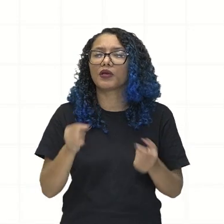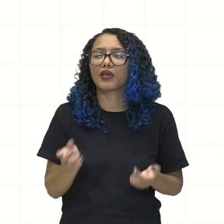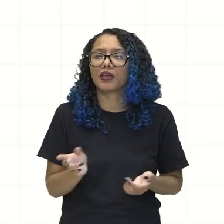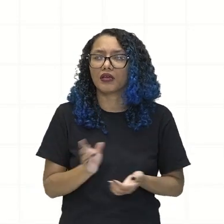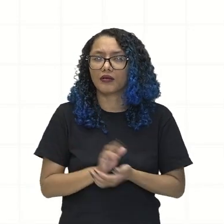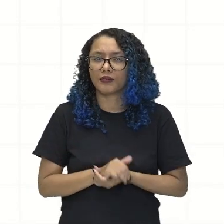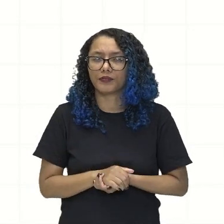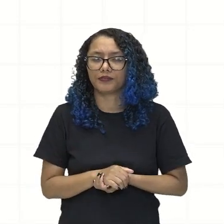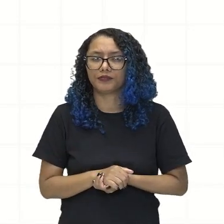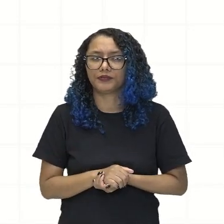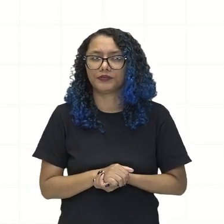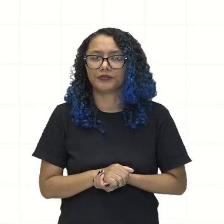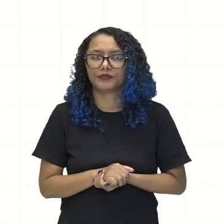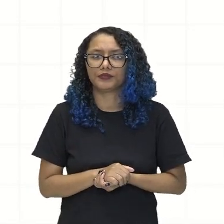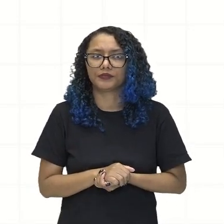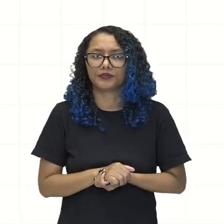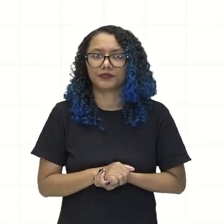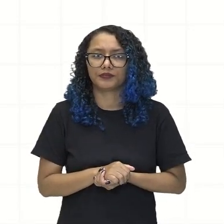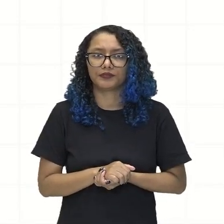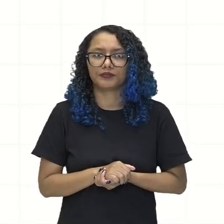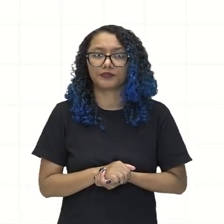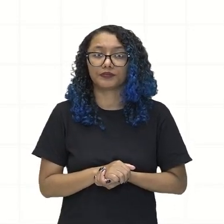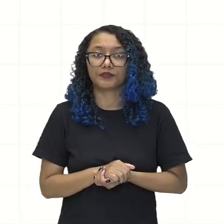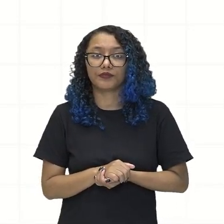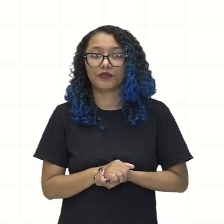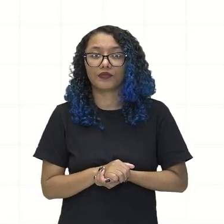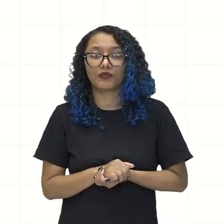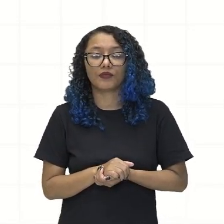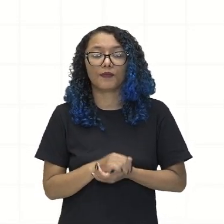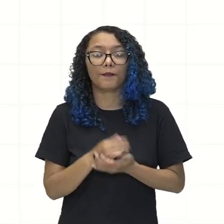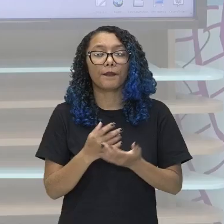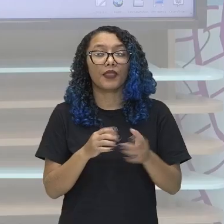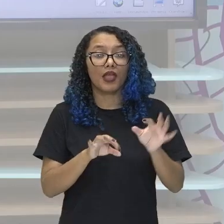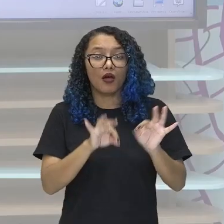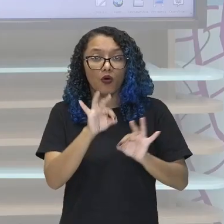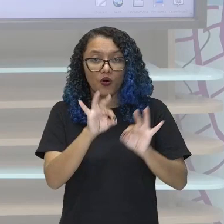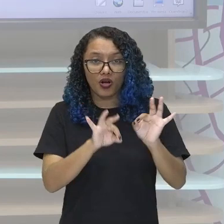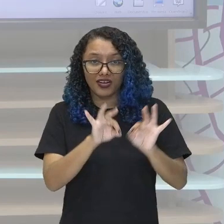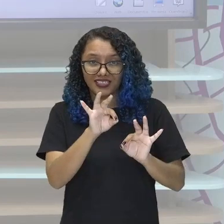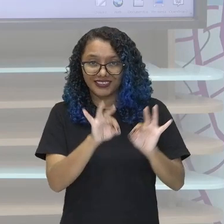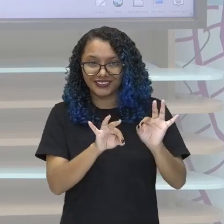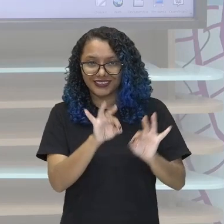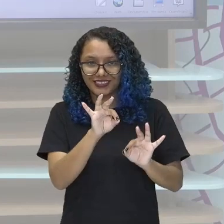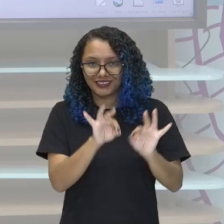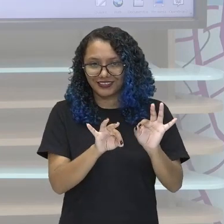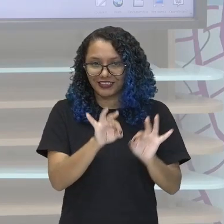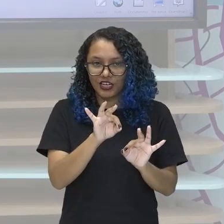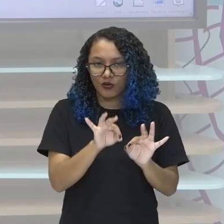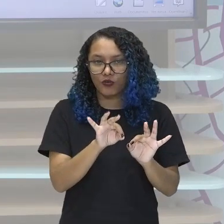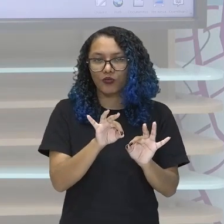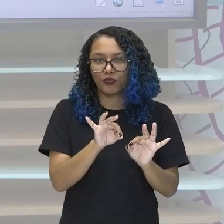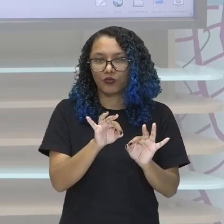exatamente fazer a transcodificação para a variável, né? Então, eu chamei